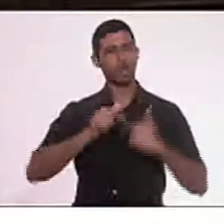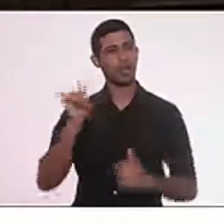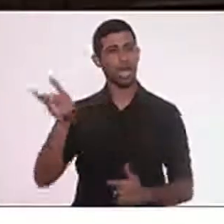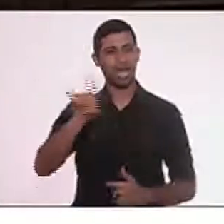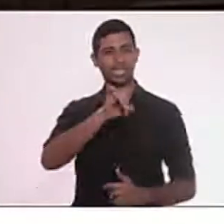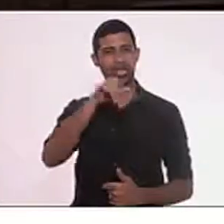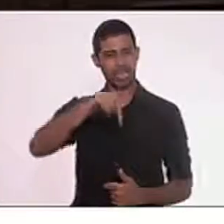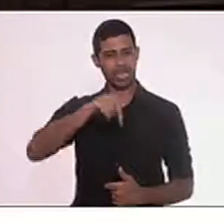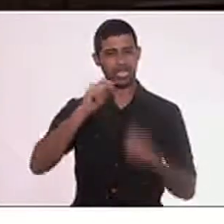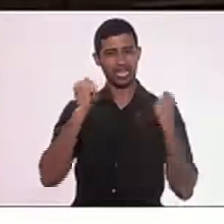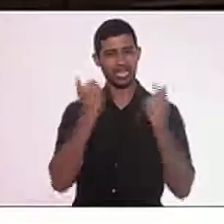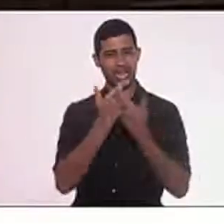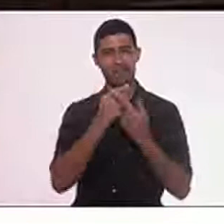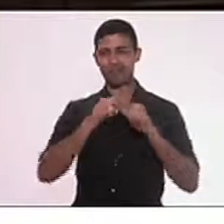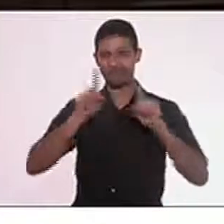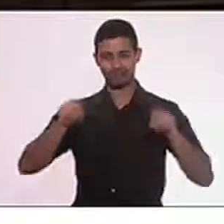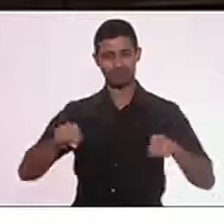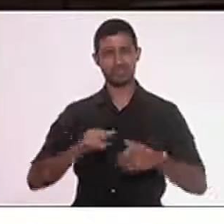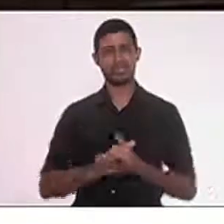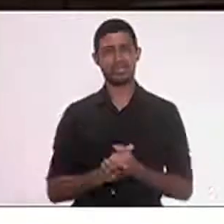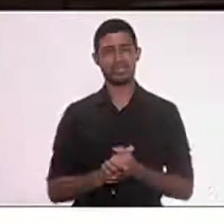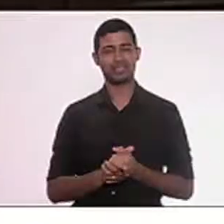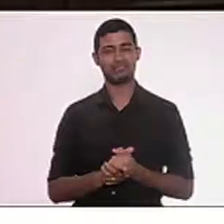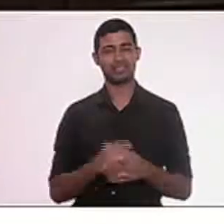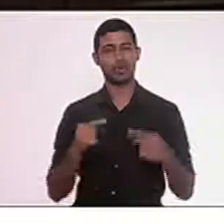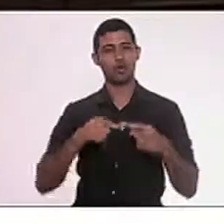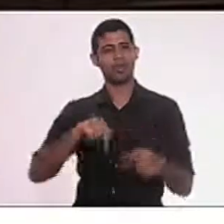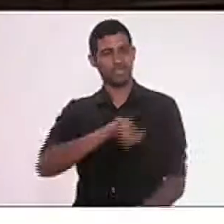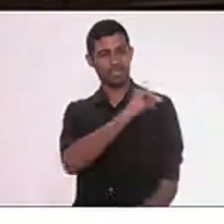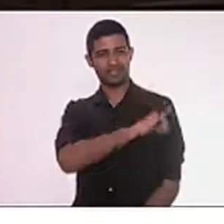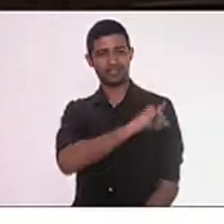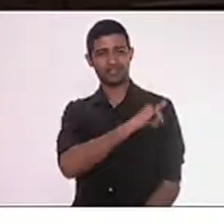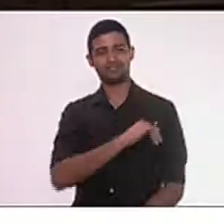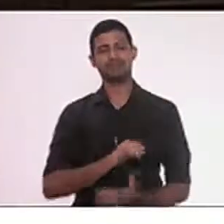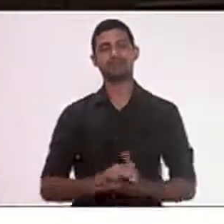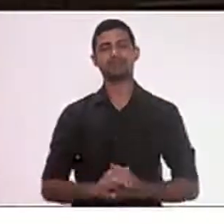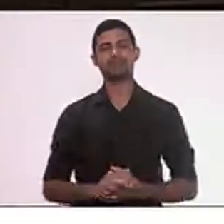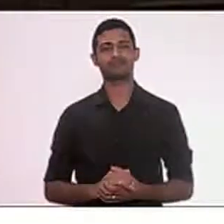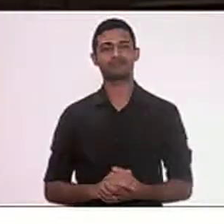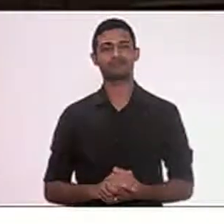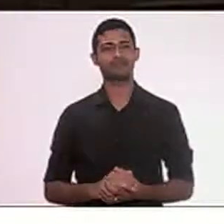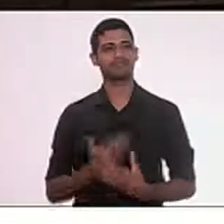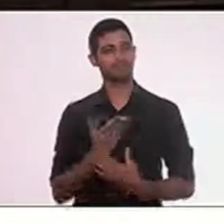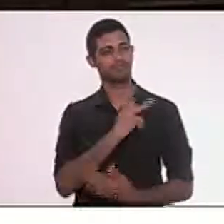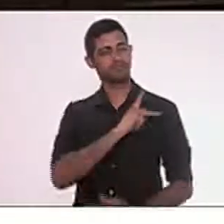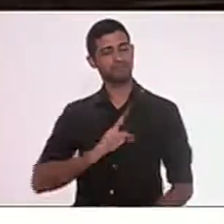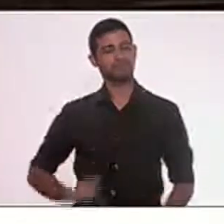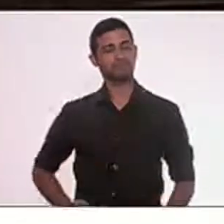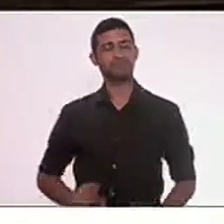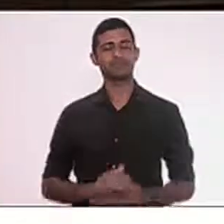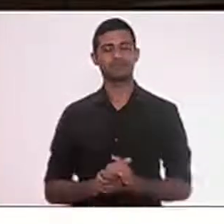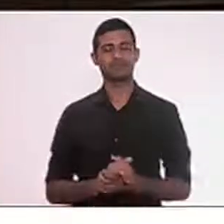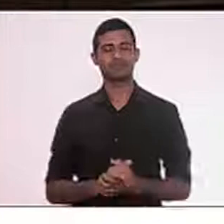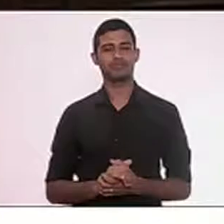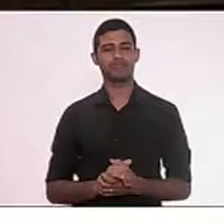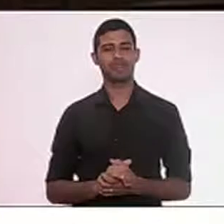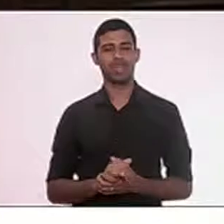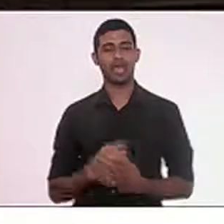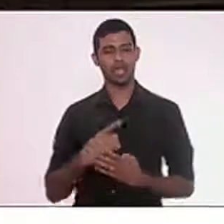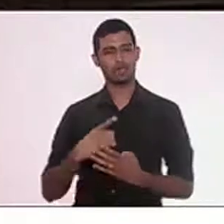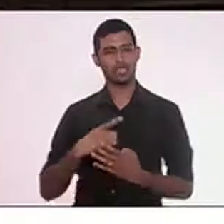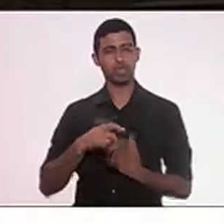trabalhadores da Assembleia Legislativa do Estado do Rio de Janeiro. Senhor presidente, eu havia me